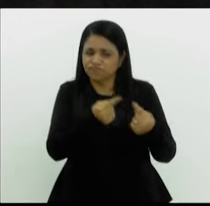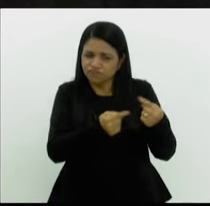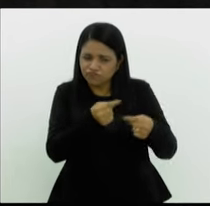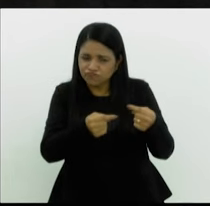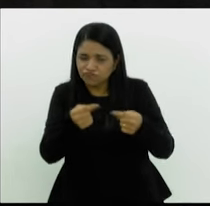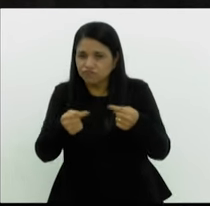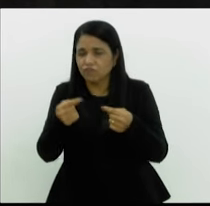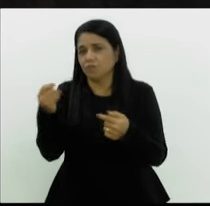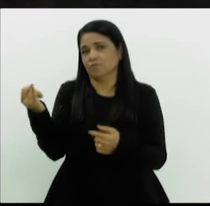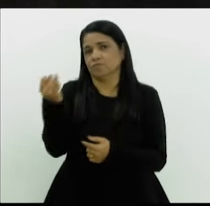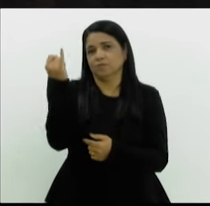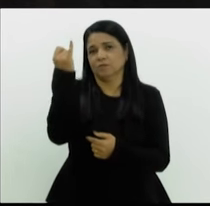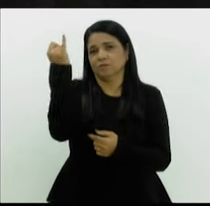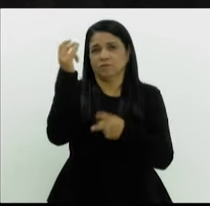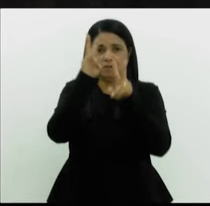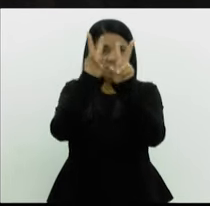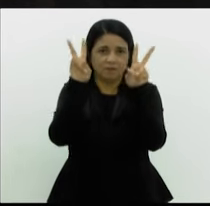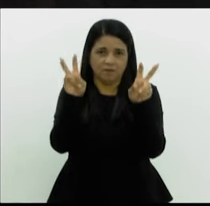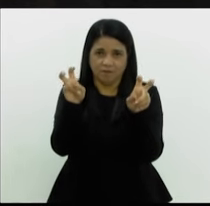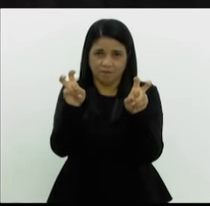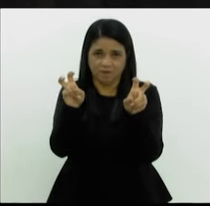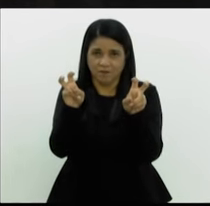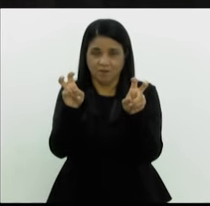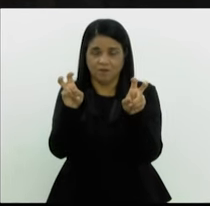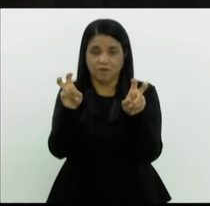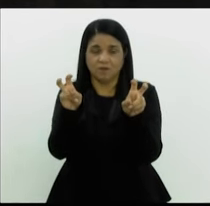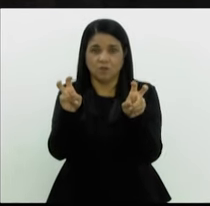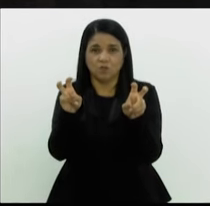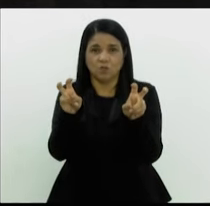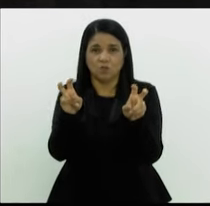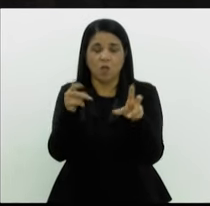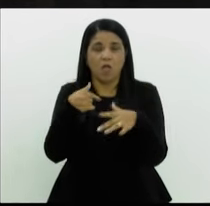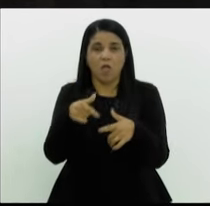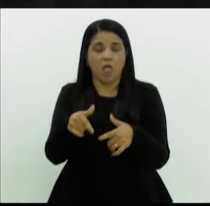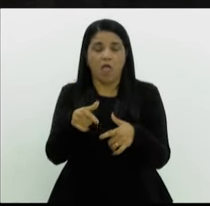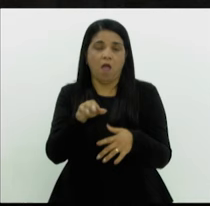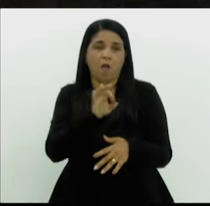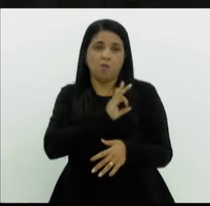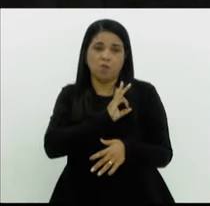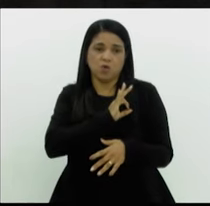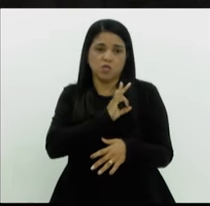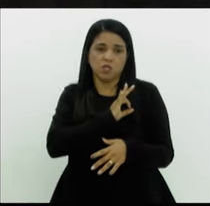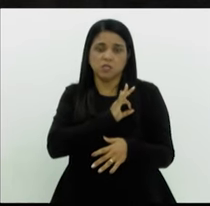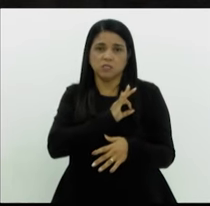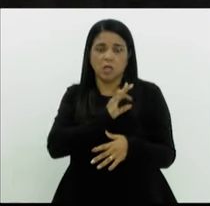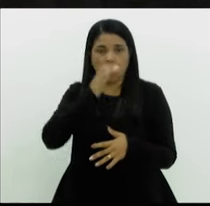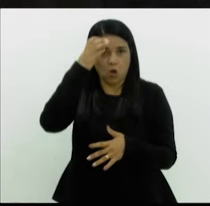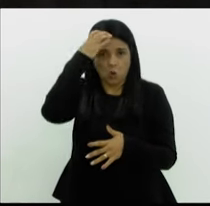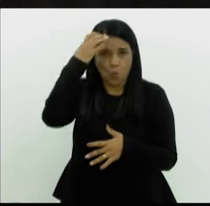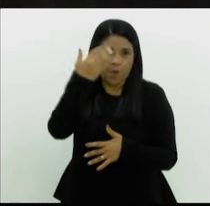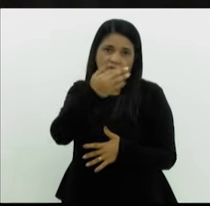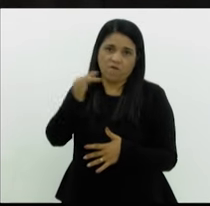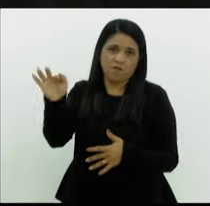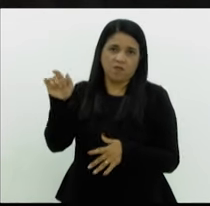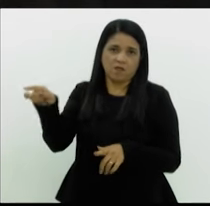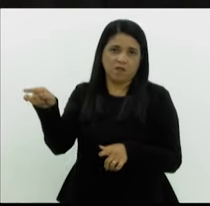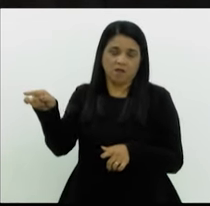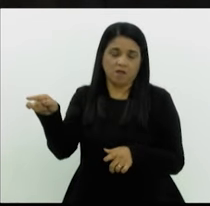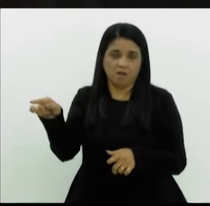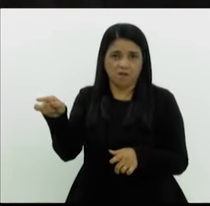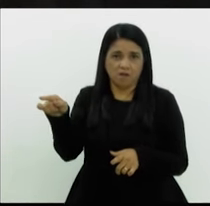tema. E não é federalizar a Polícia Militar, não. Não é federalizar nada.